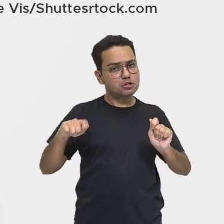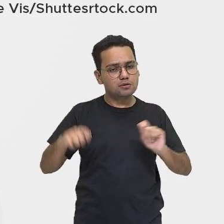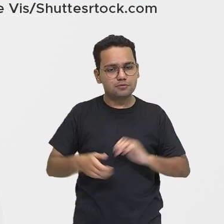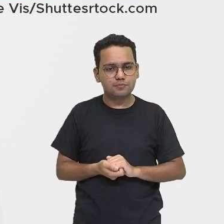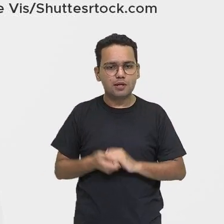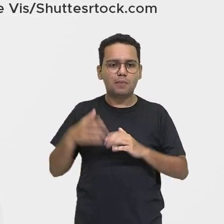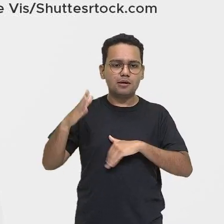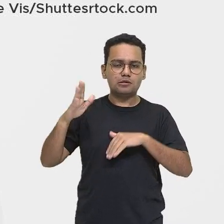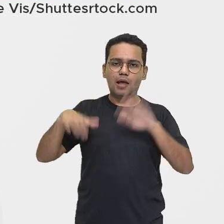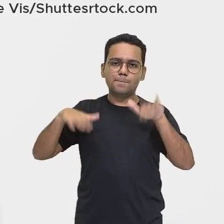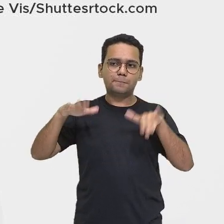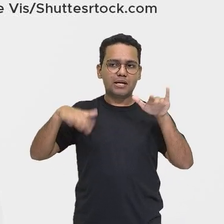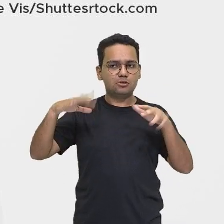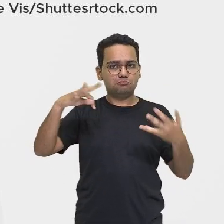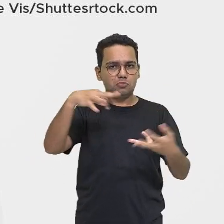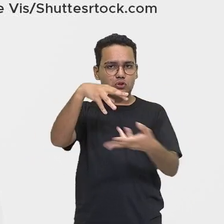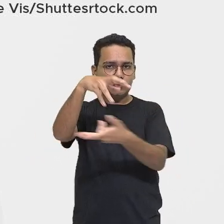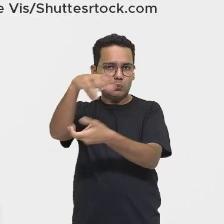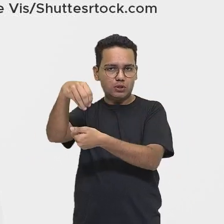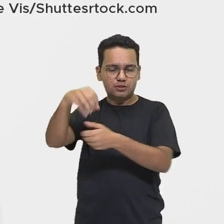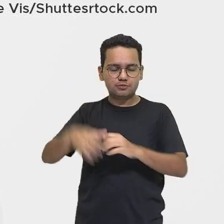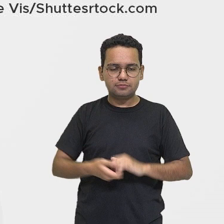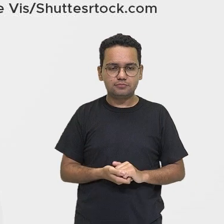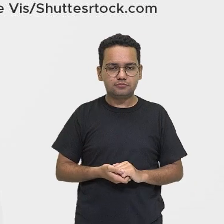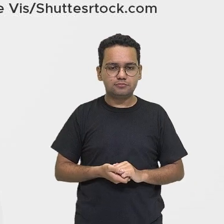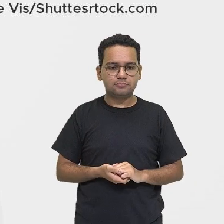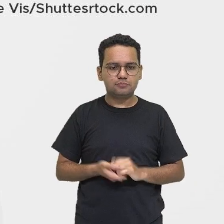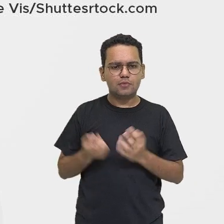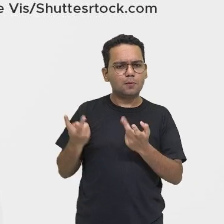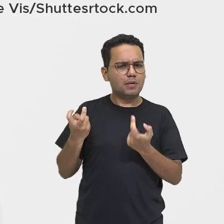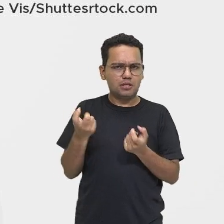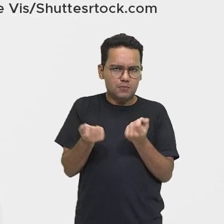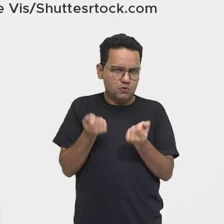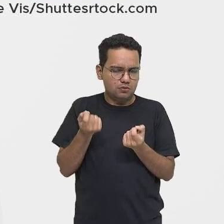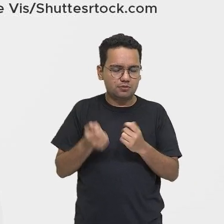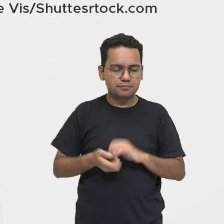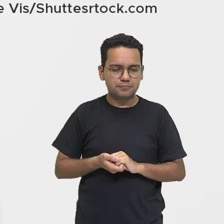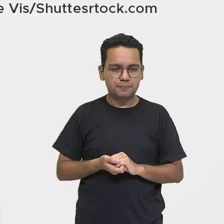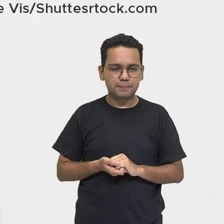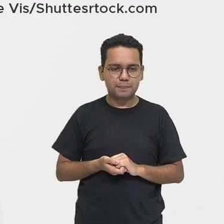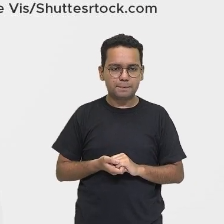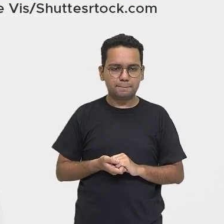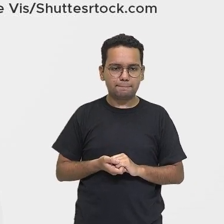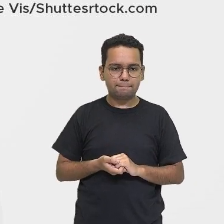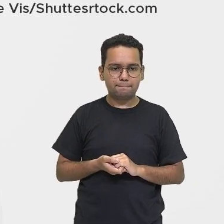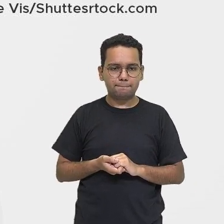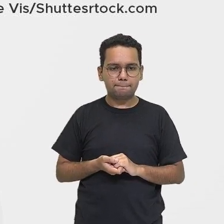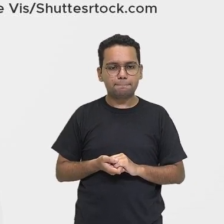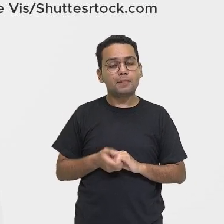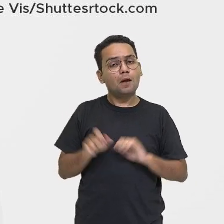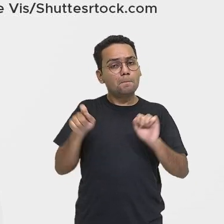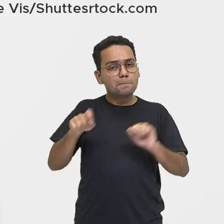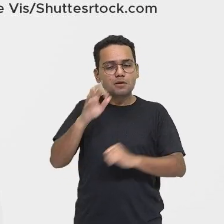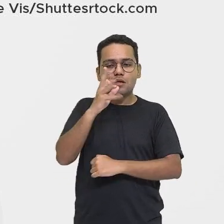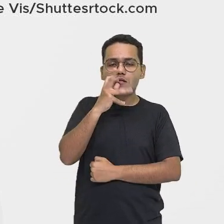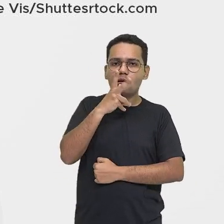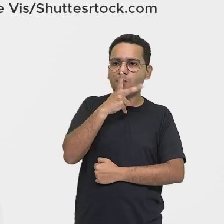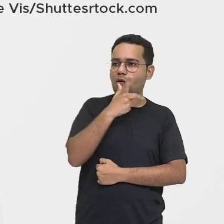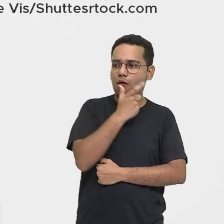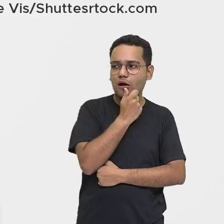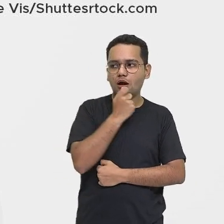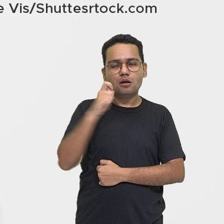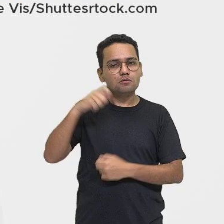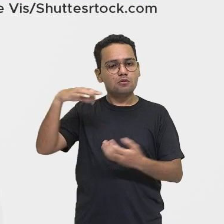do planeta. Então, você pode perceber aí que ele pode até ficar mais lento e o